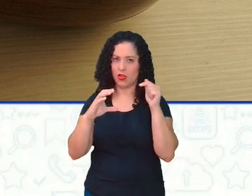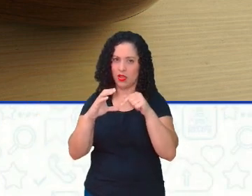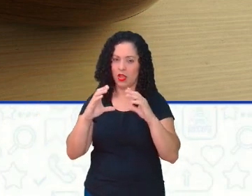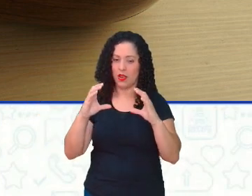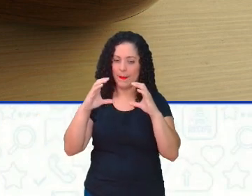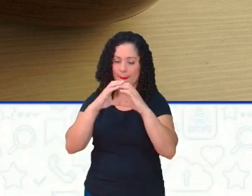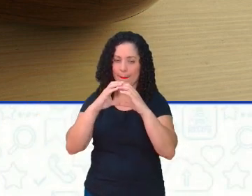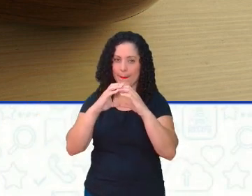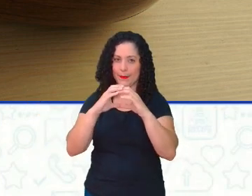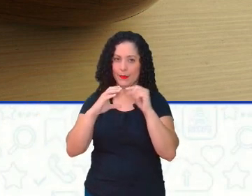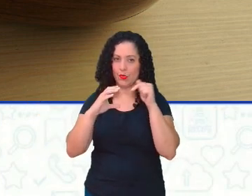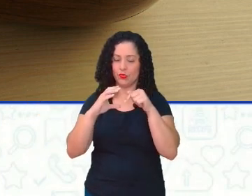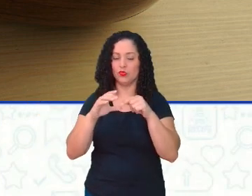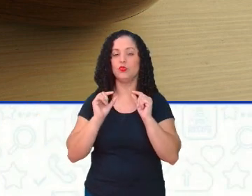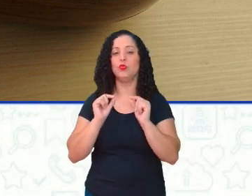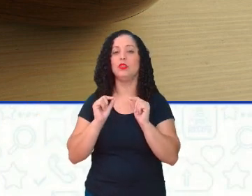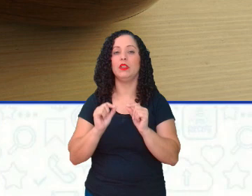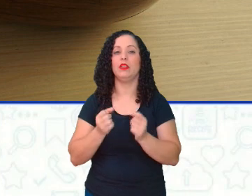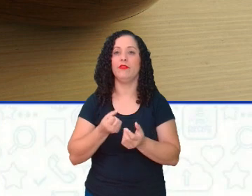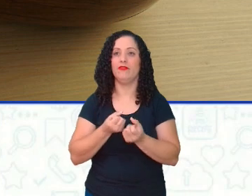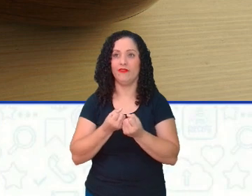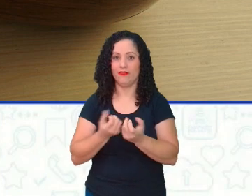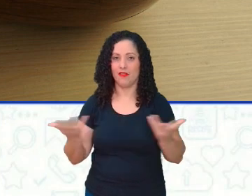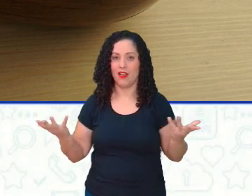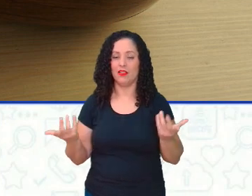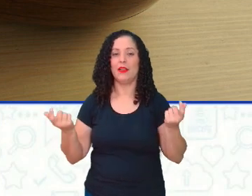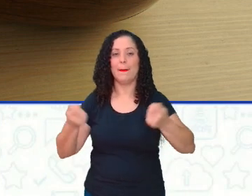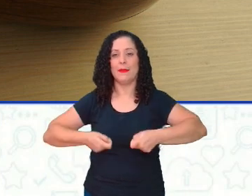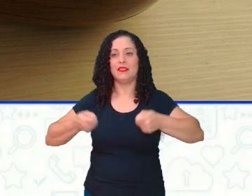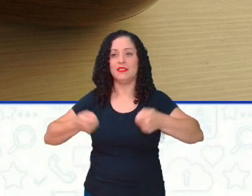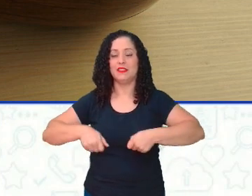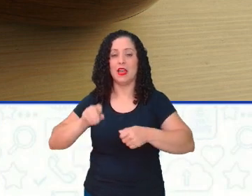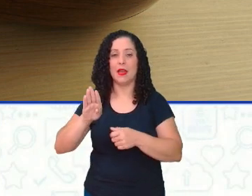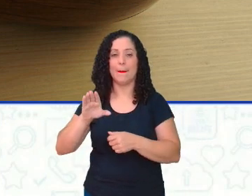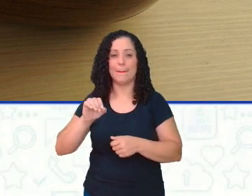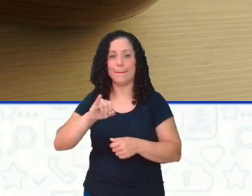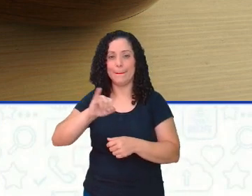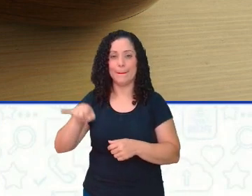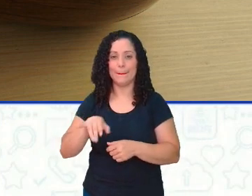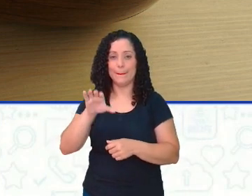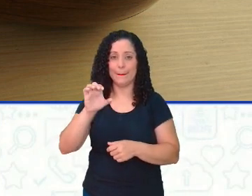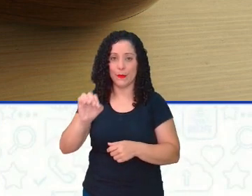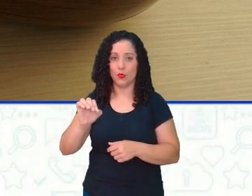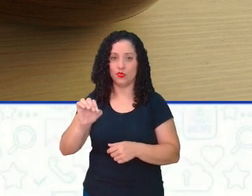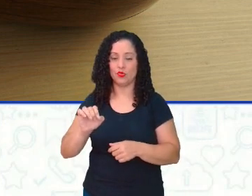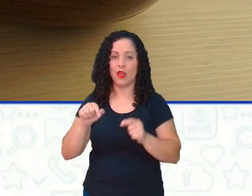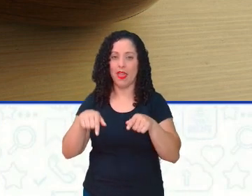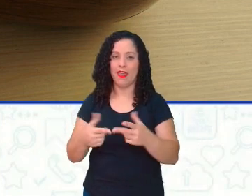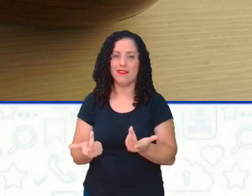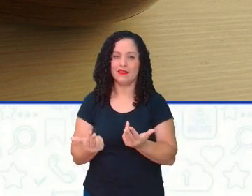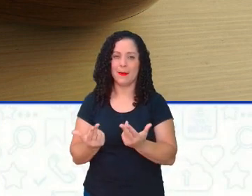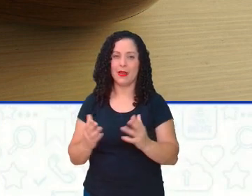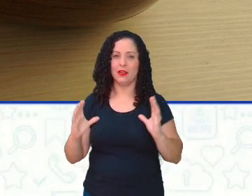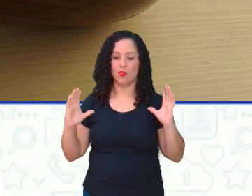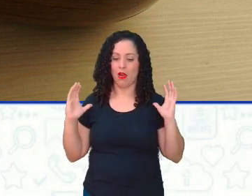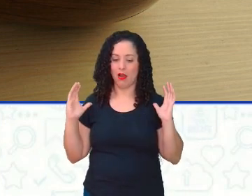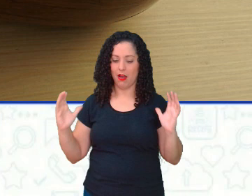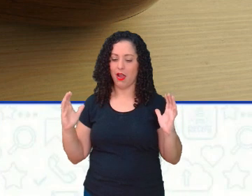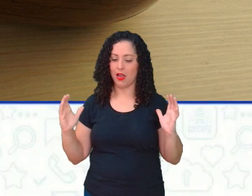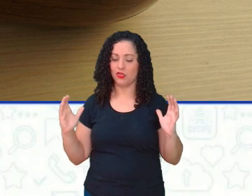bojo, mas alguns instrumentos precisam de um bojo que funciona como uma caixa de ressonância que